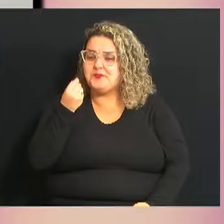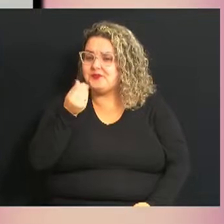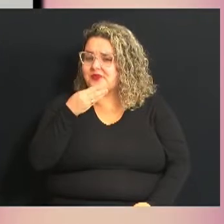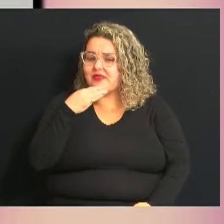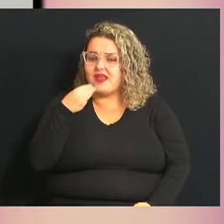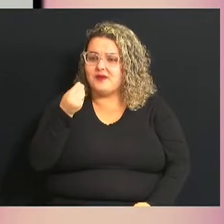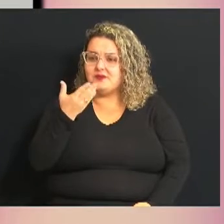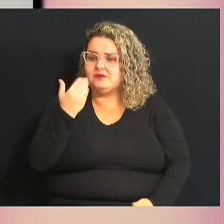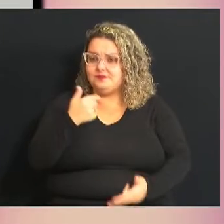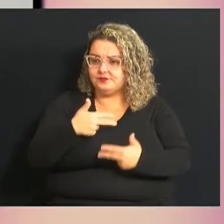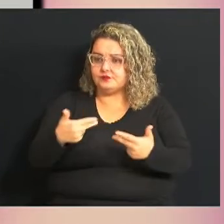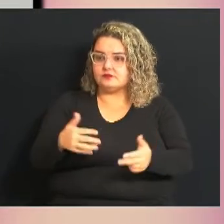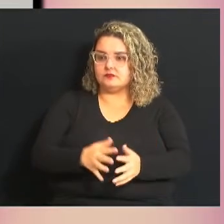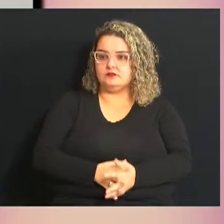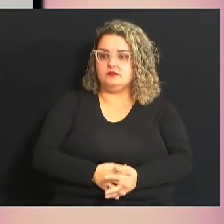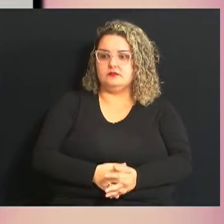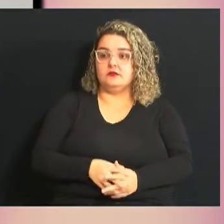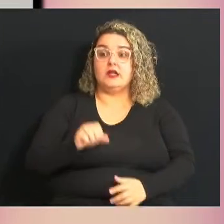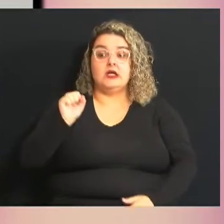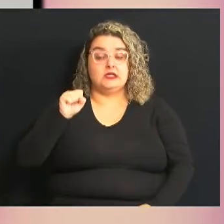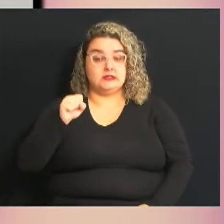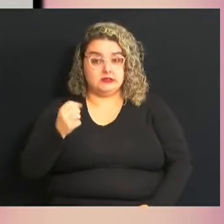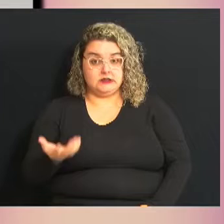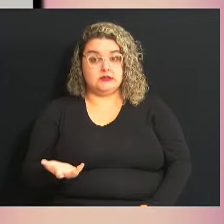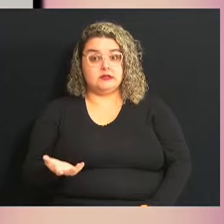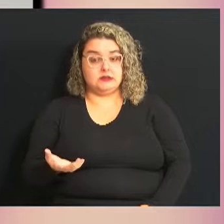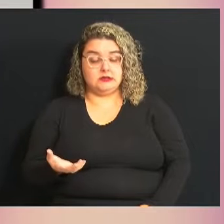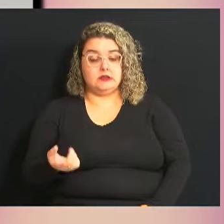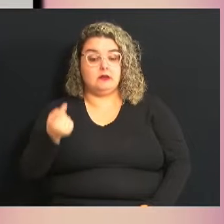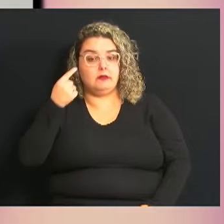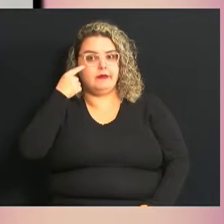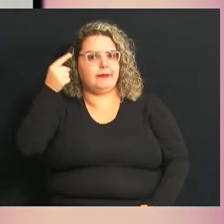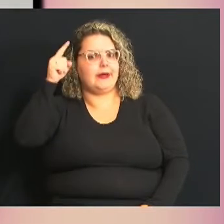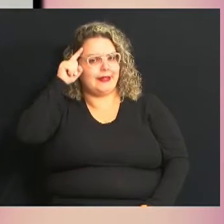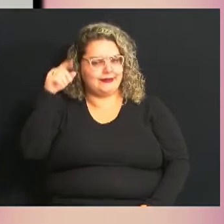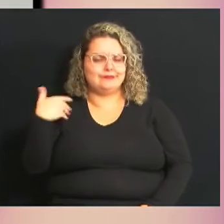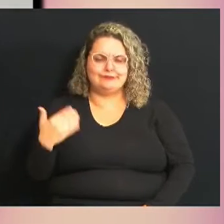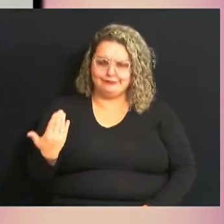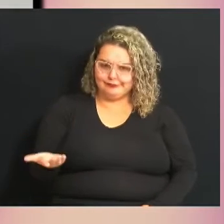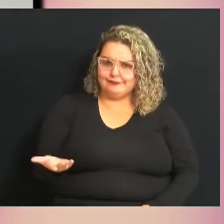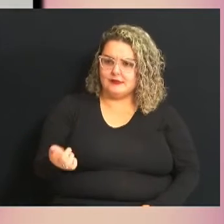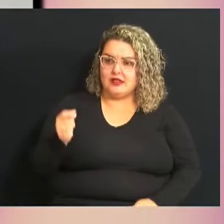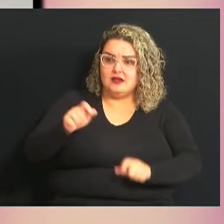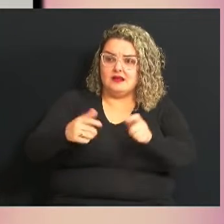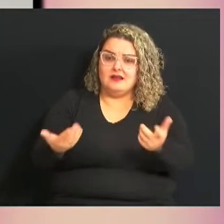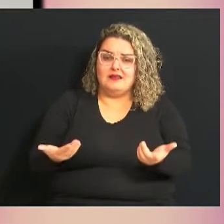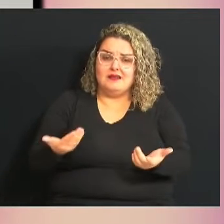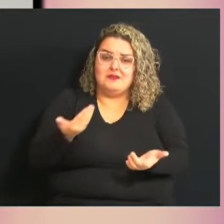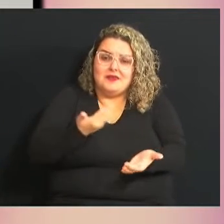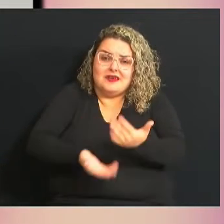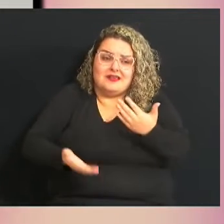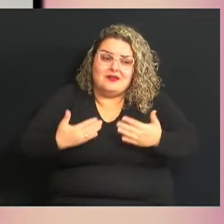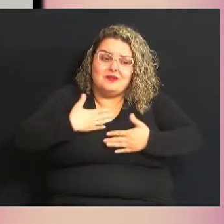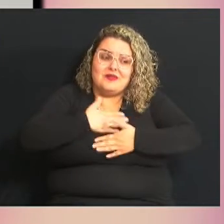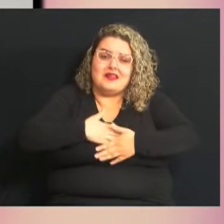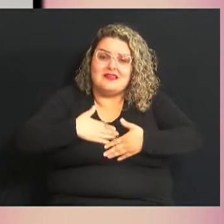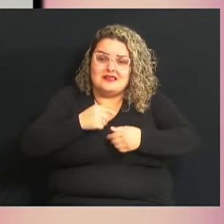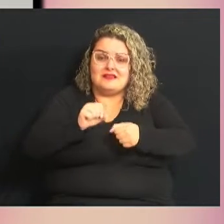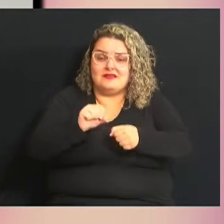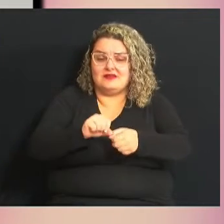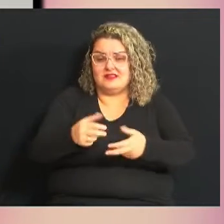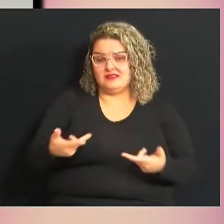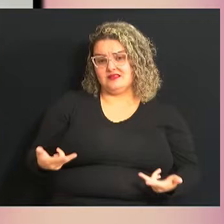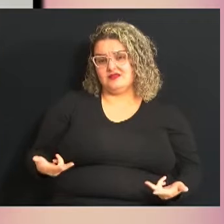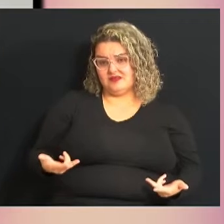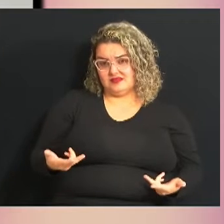comida. Uhum. E você imagina isso no dia a dia, né? Porque a pessoa começa a perder o prazer de fazer as coisas, né?